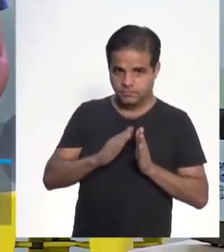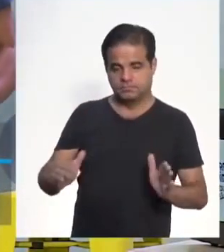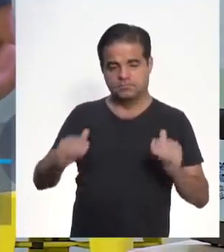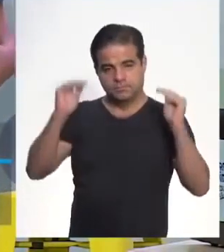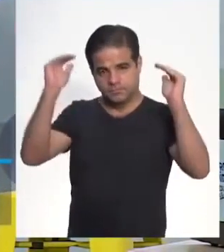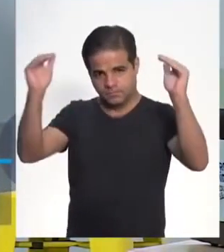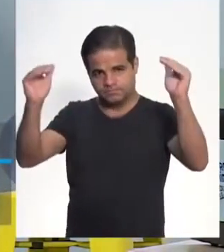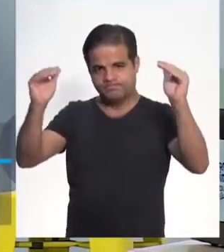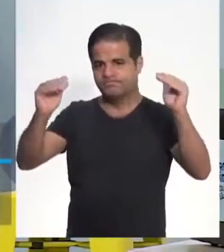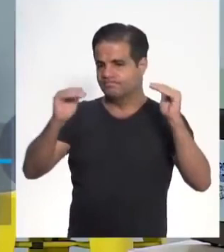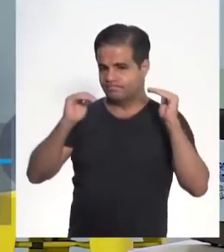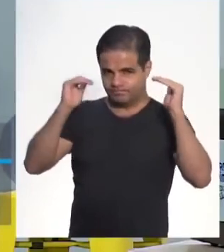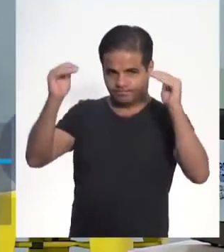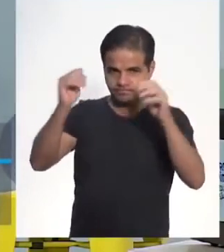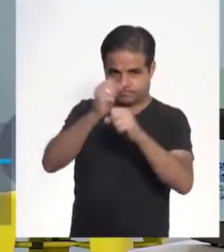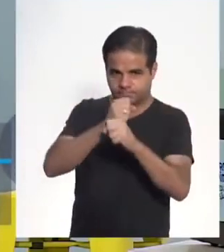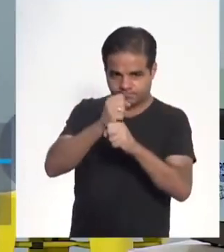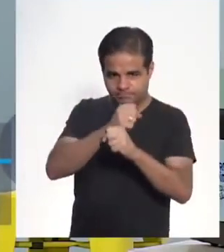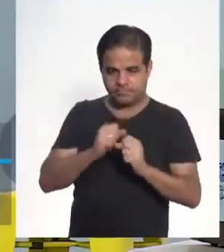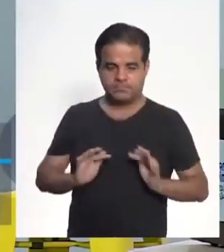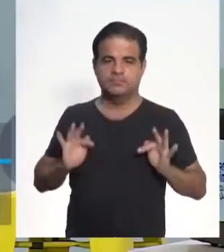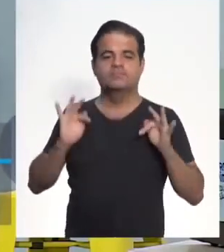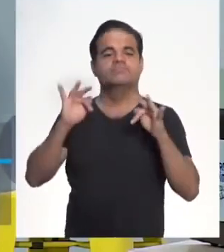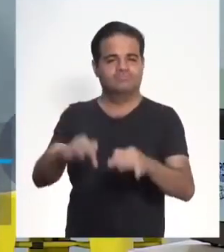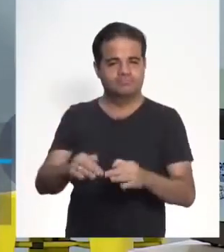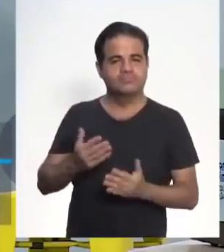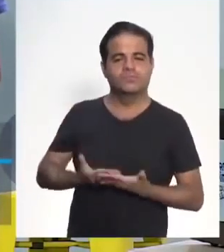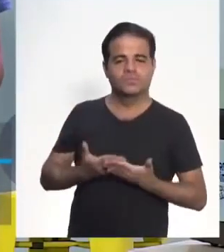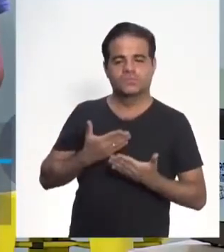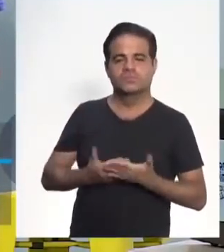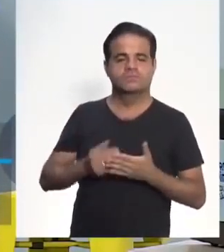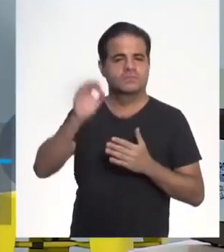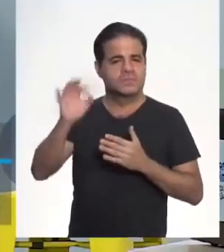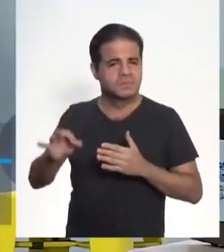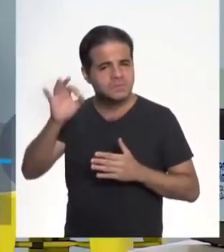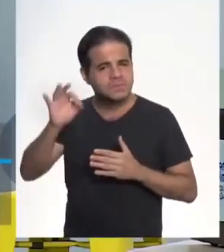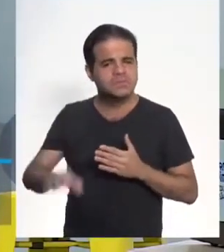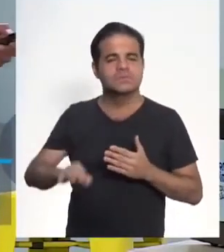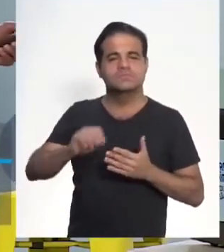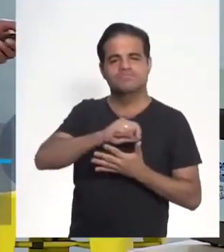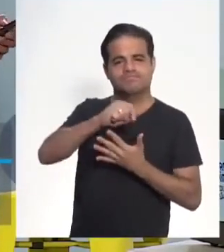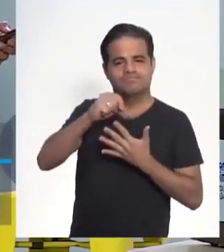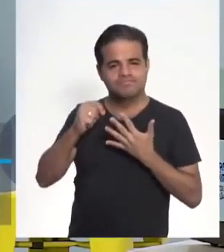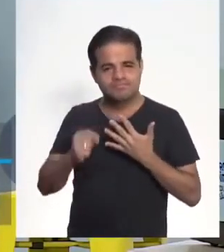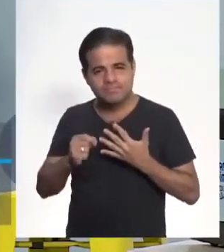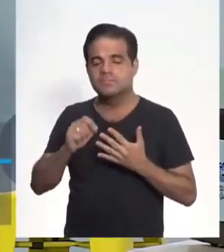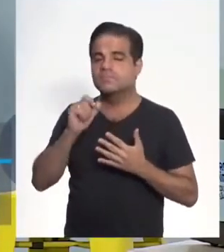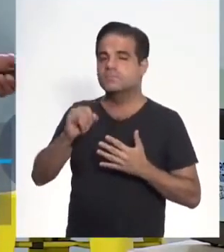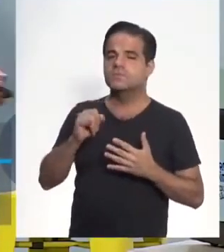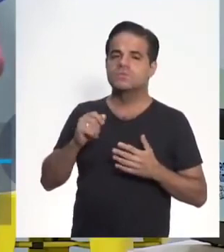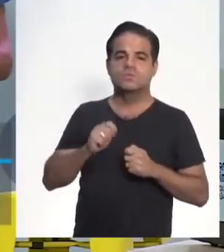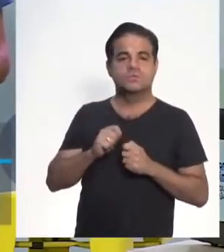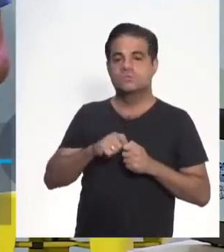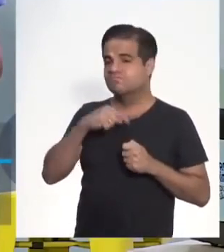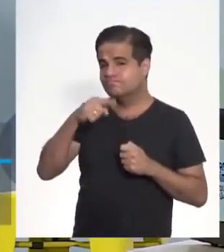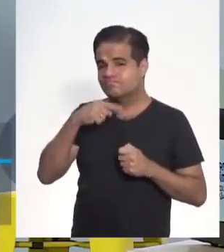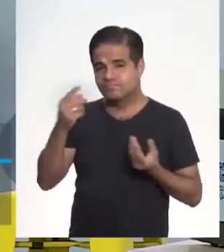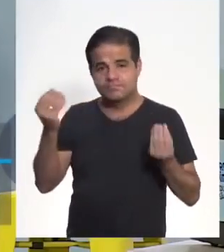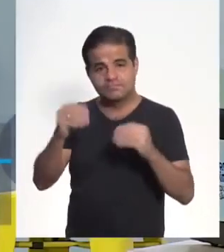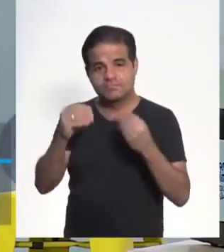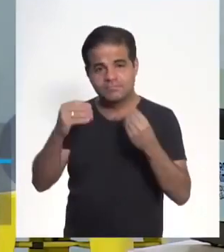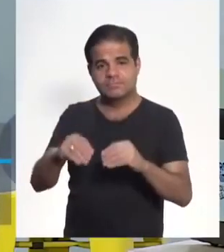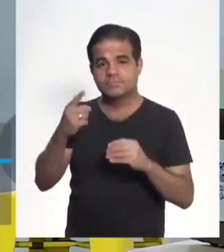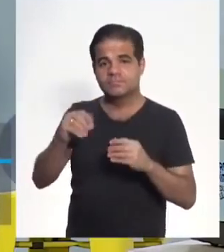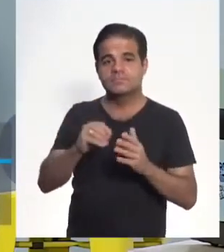ali dos anos finais, juntamente aí com porcentagem e tantas outras. Né? Se a gente fosse fazer um top 10 aí, não caberiam 10 coisas.